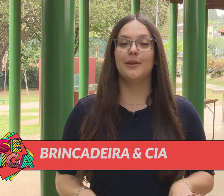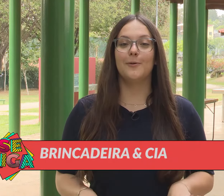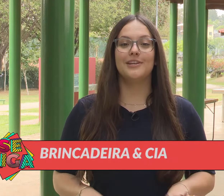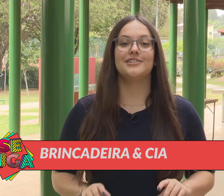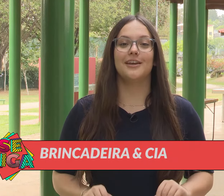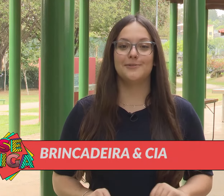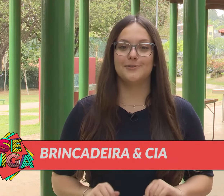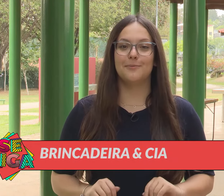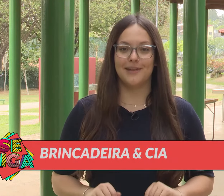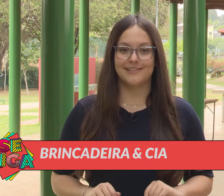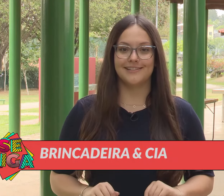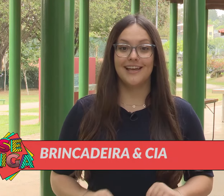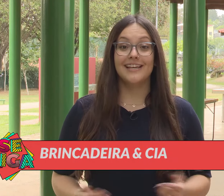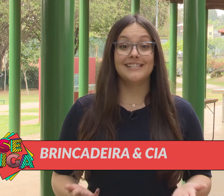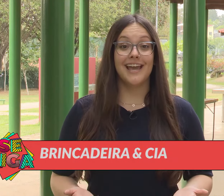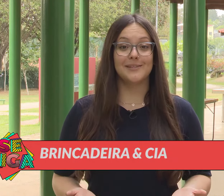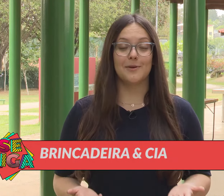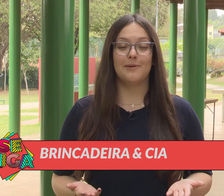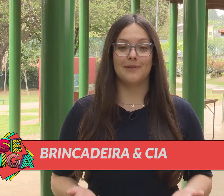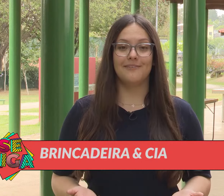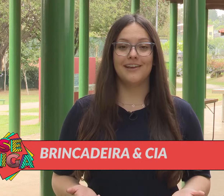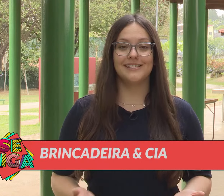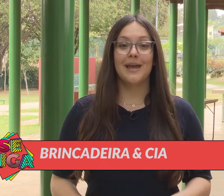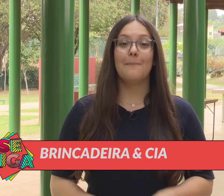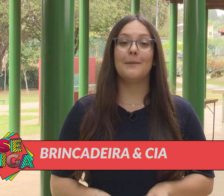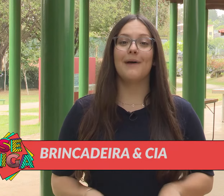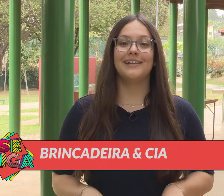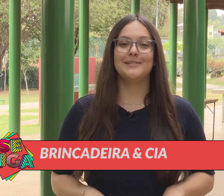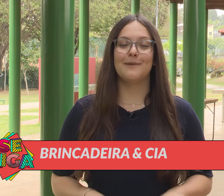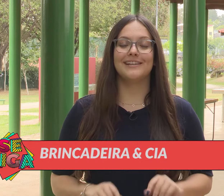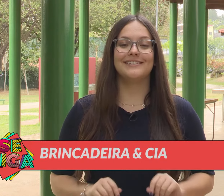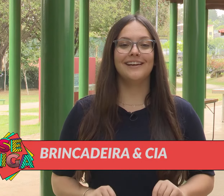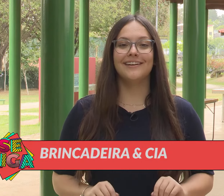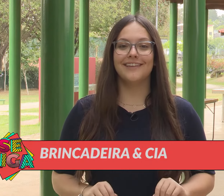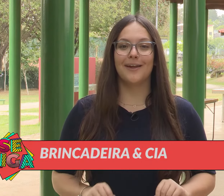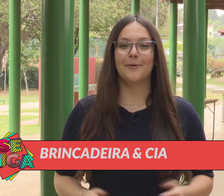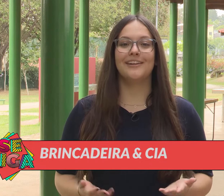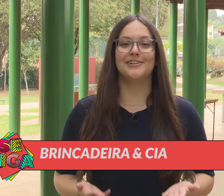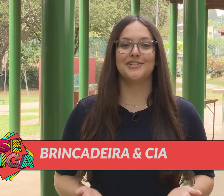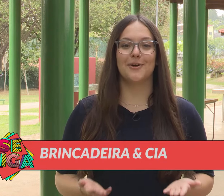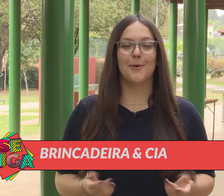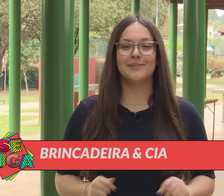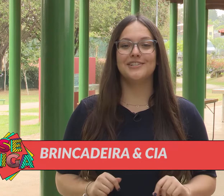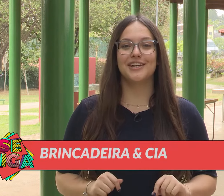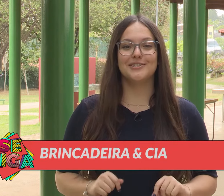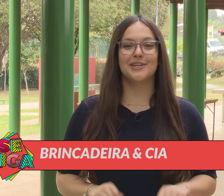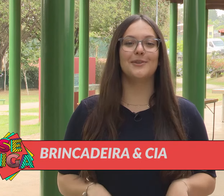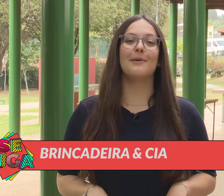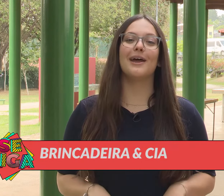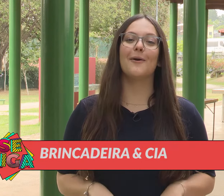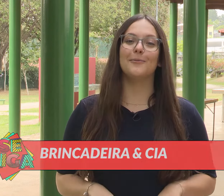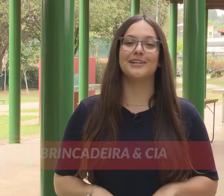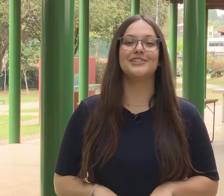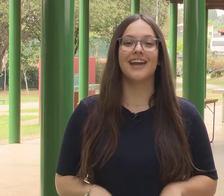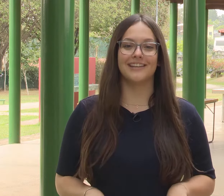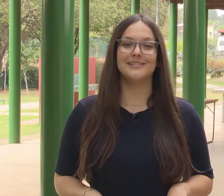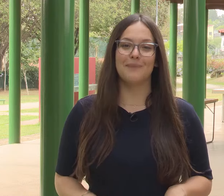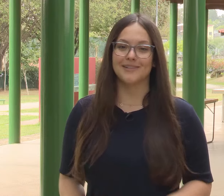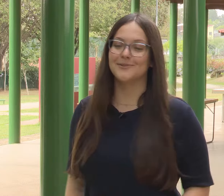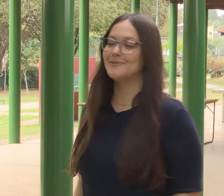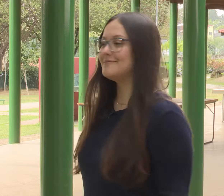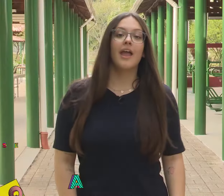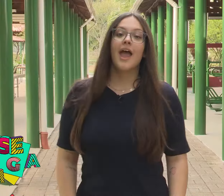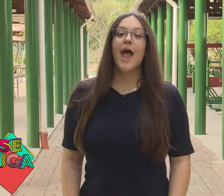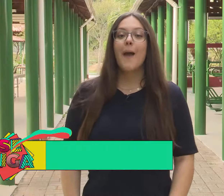é único e cheio de surpresas. Se é a sua primeira vez, prepare-se para se encantar com a energia contagiante que tomará conta de